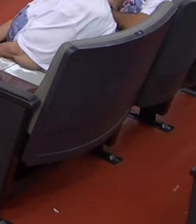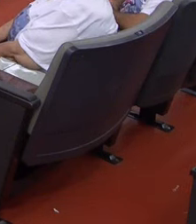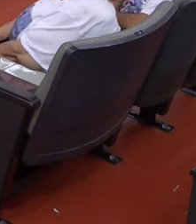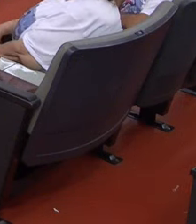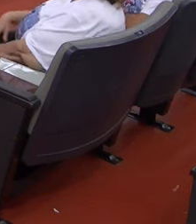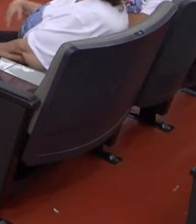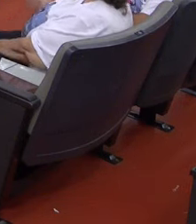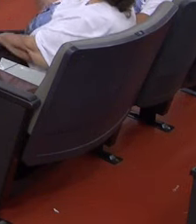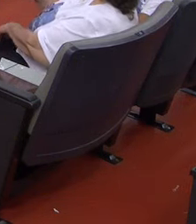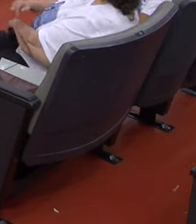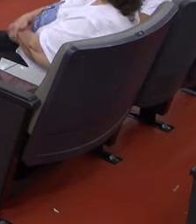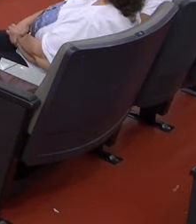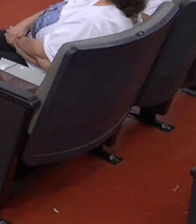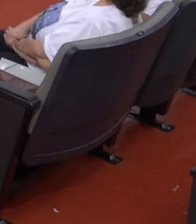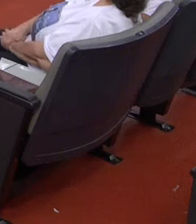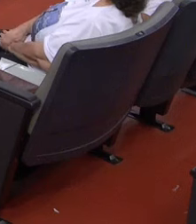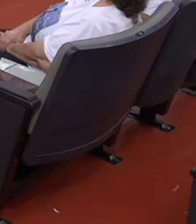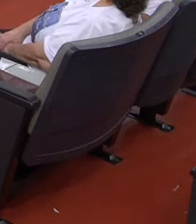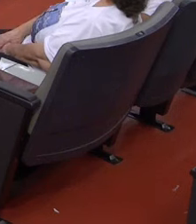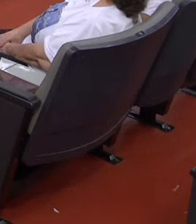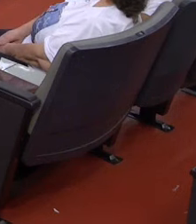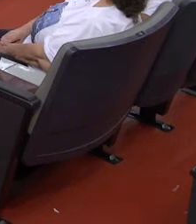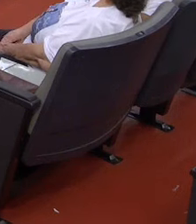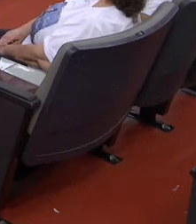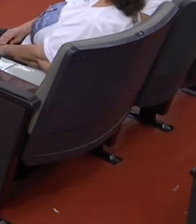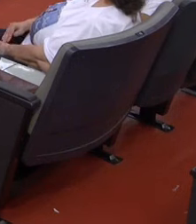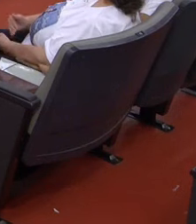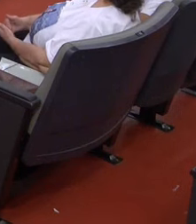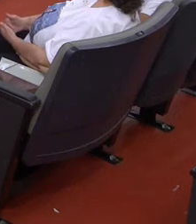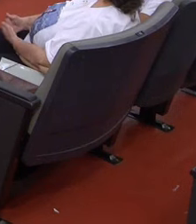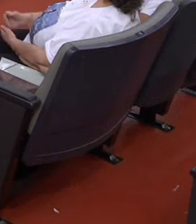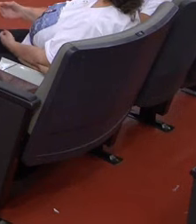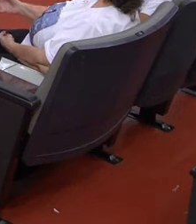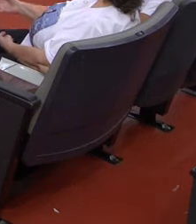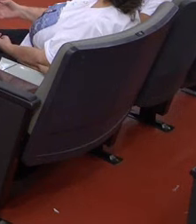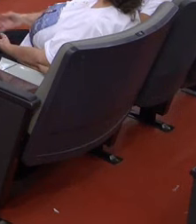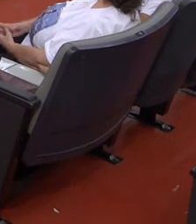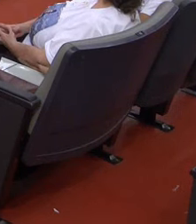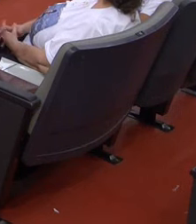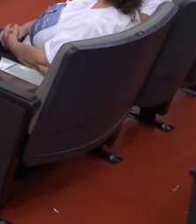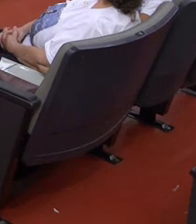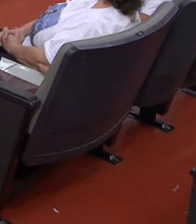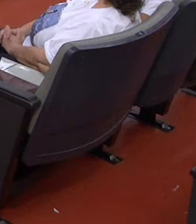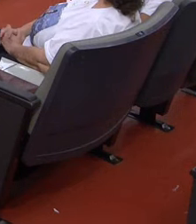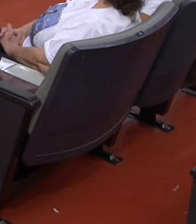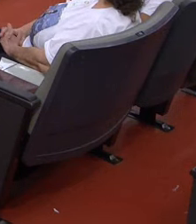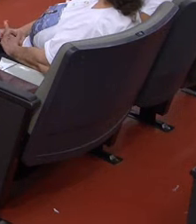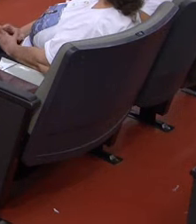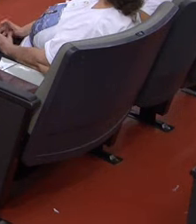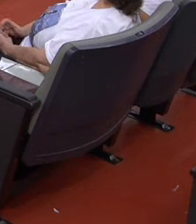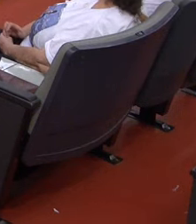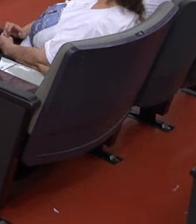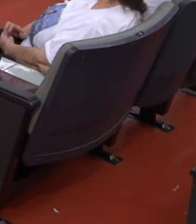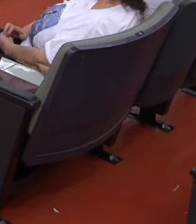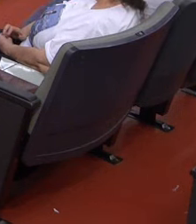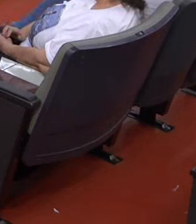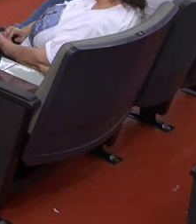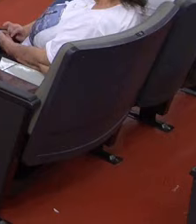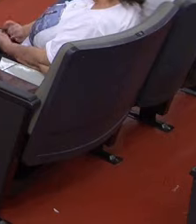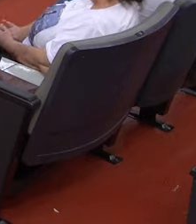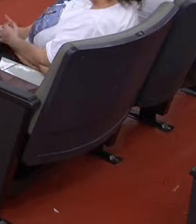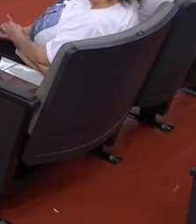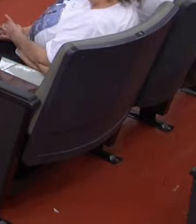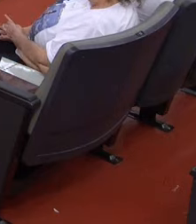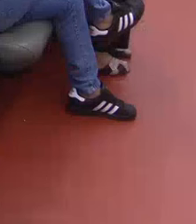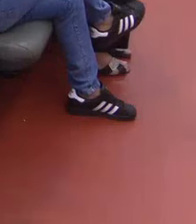ao longo do tempo estratégica para que direitos sejam reconhecidos e para que pessoas possam ter acesso ao